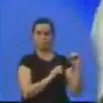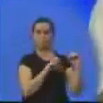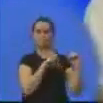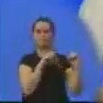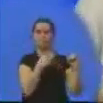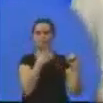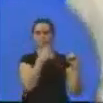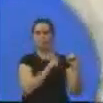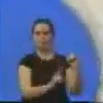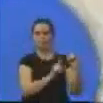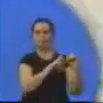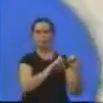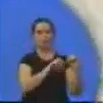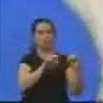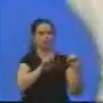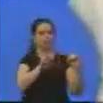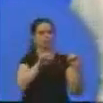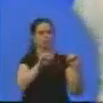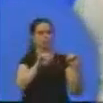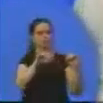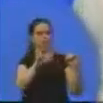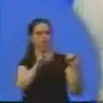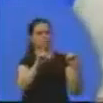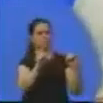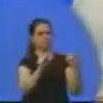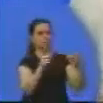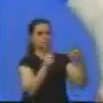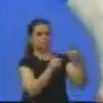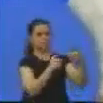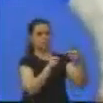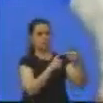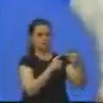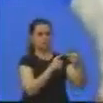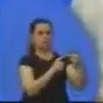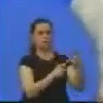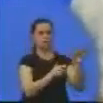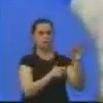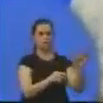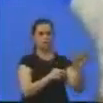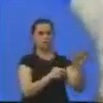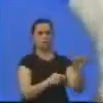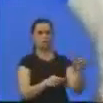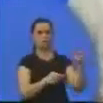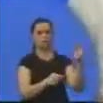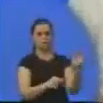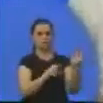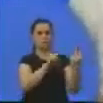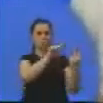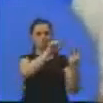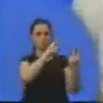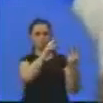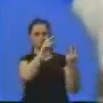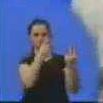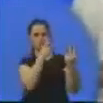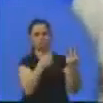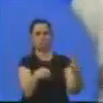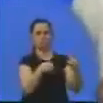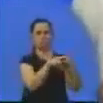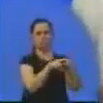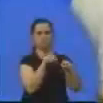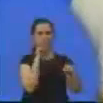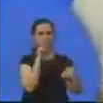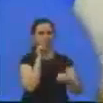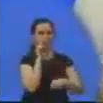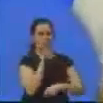da segunda derivada, sinal de f duas linhas. Mesma coisa, onde eu vou ver o